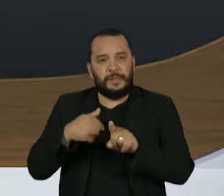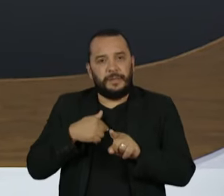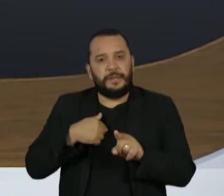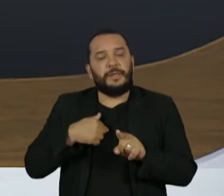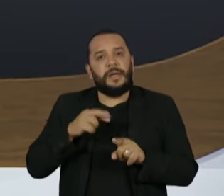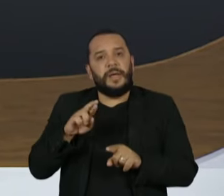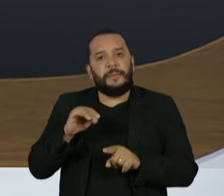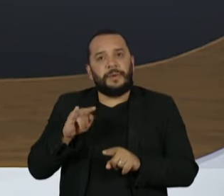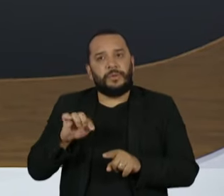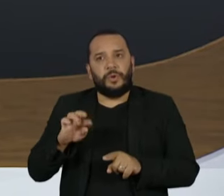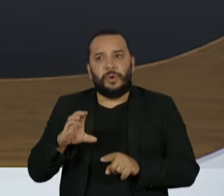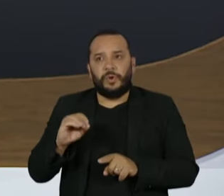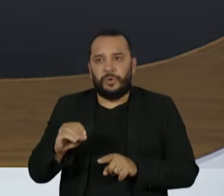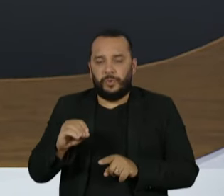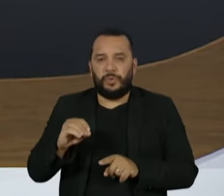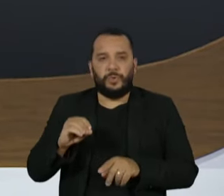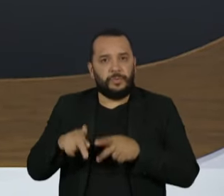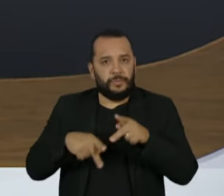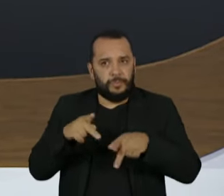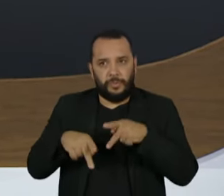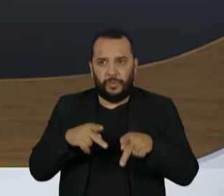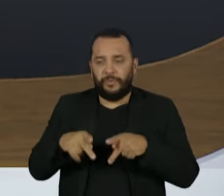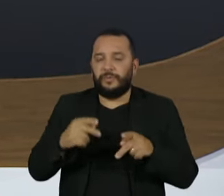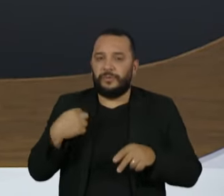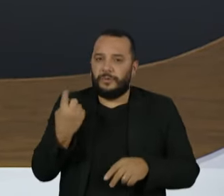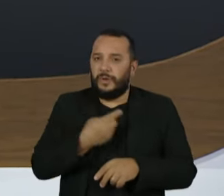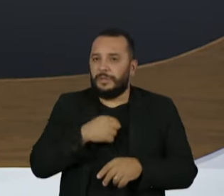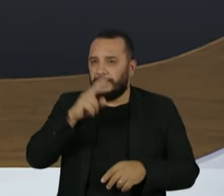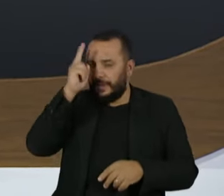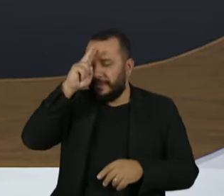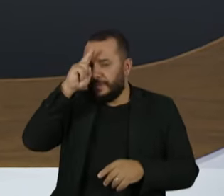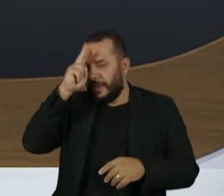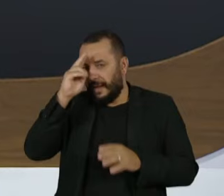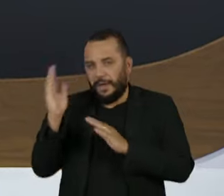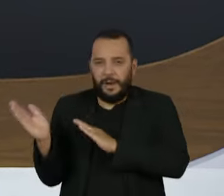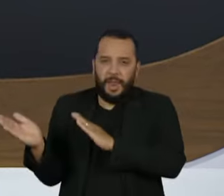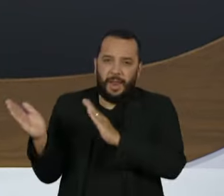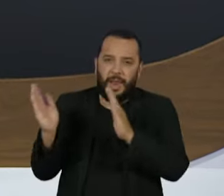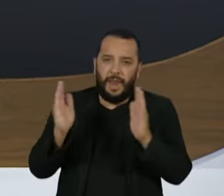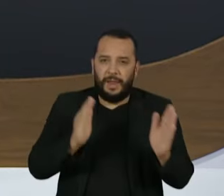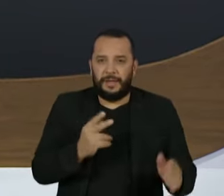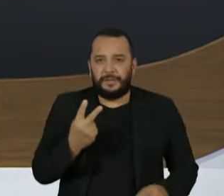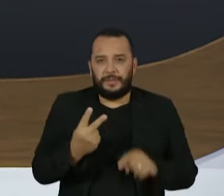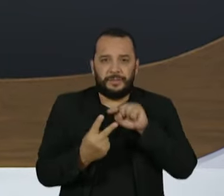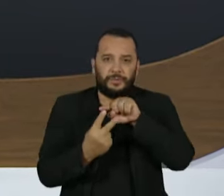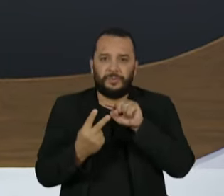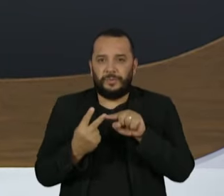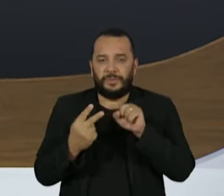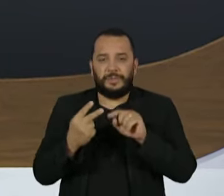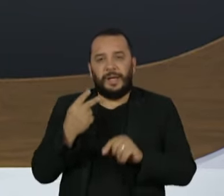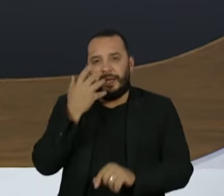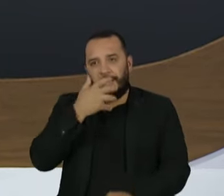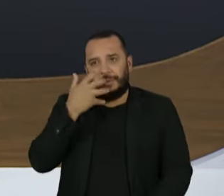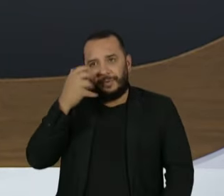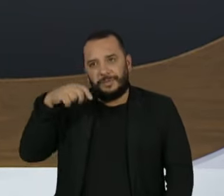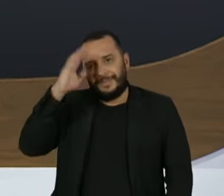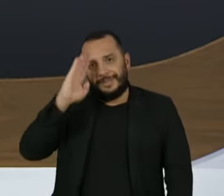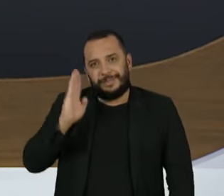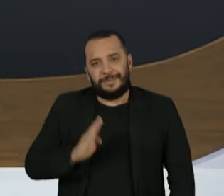uma oportunidade de relembrar e Celebrar O Legado artístico dessas duas grandes cantoras brasileiras